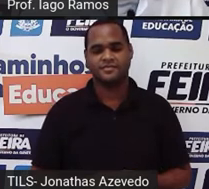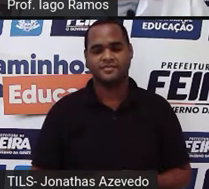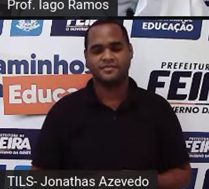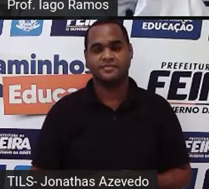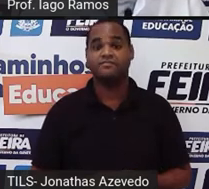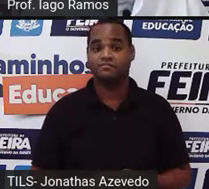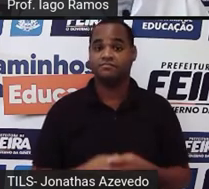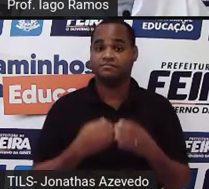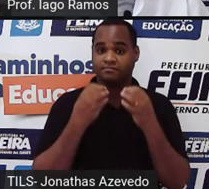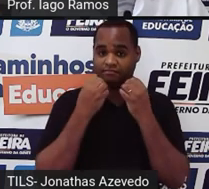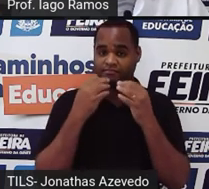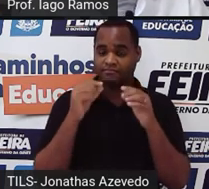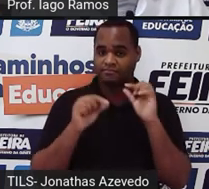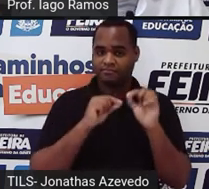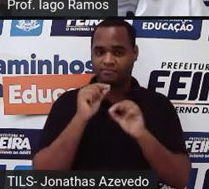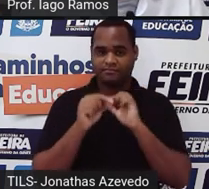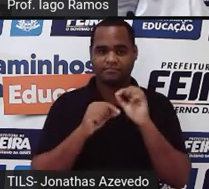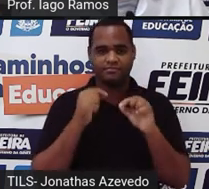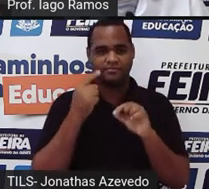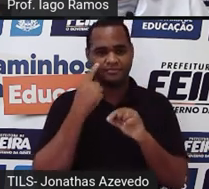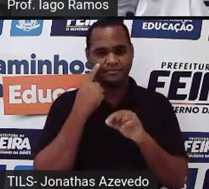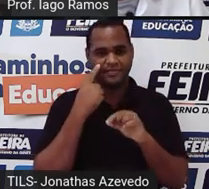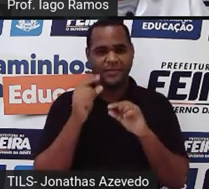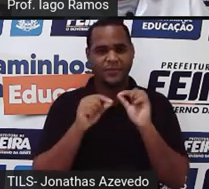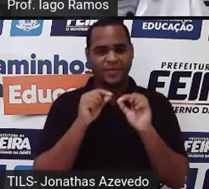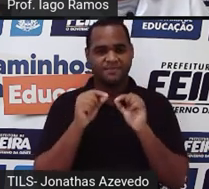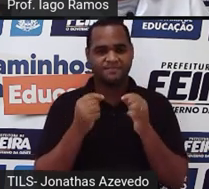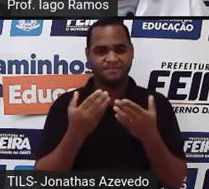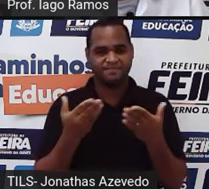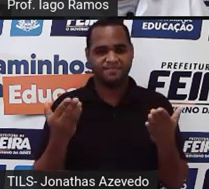Bom, então vai ficar da seguinte maneira.